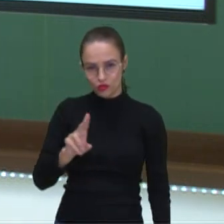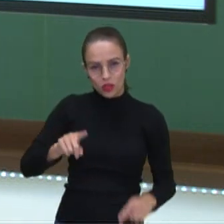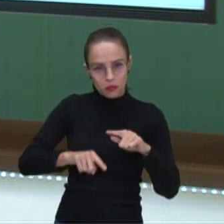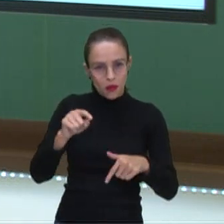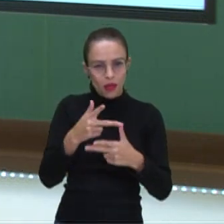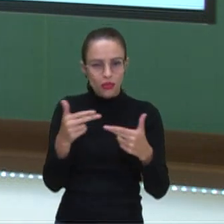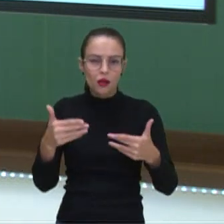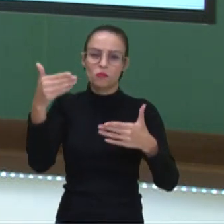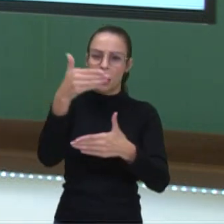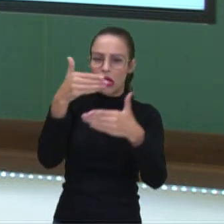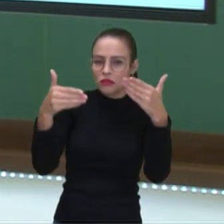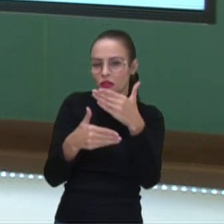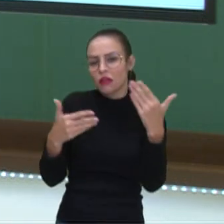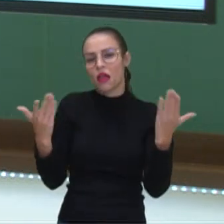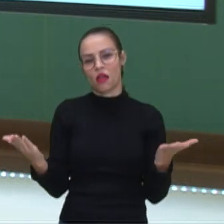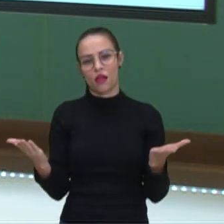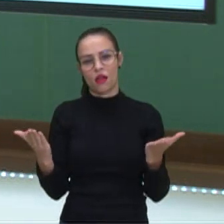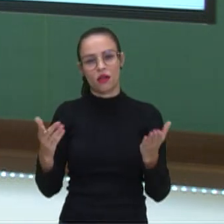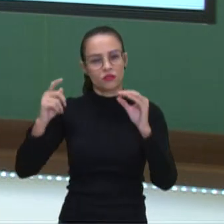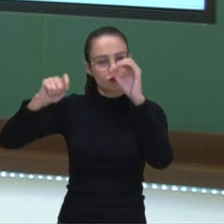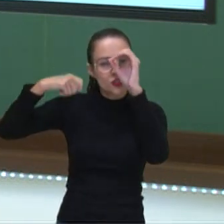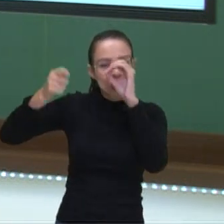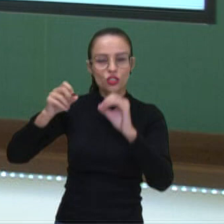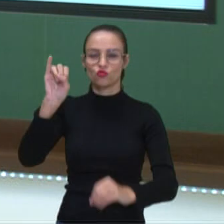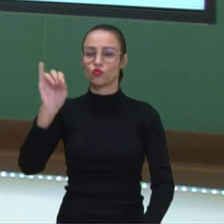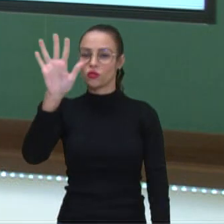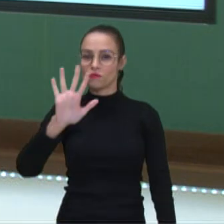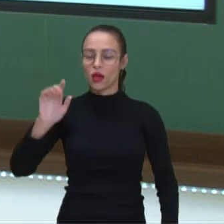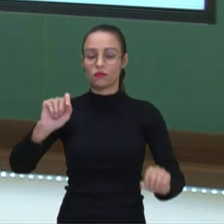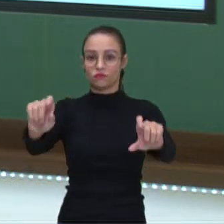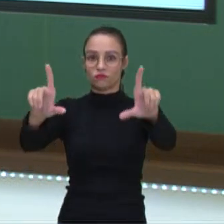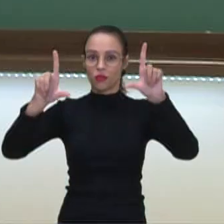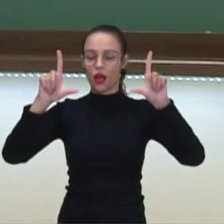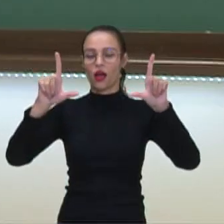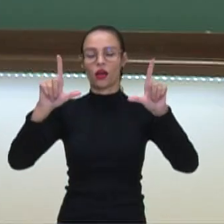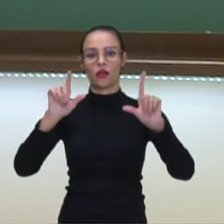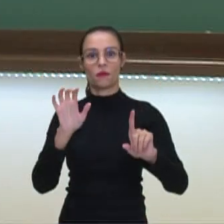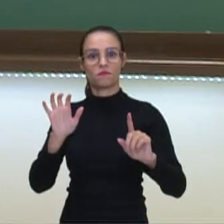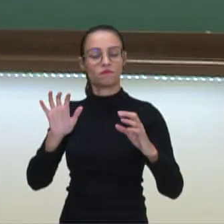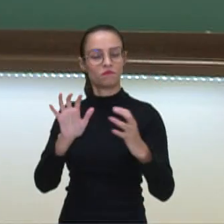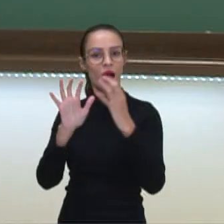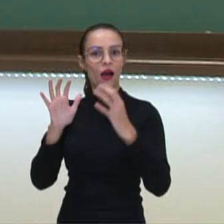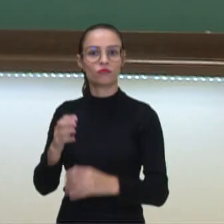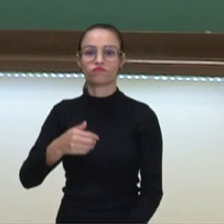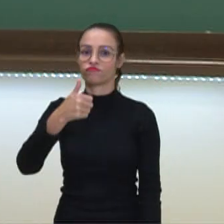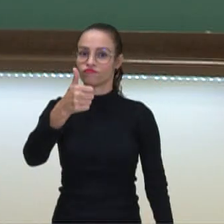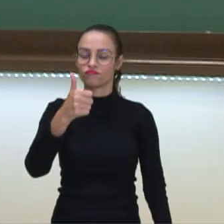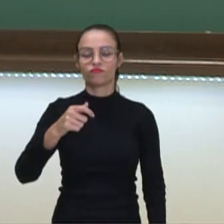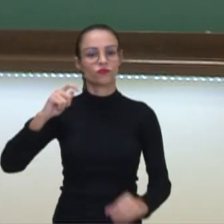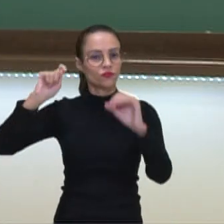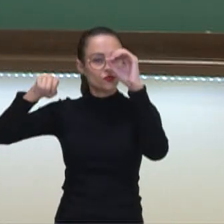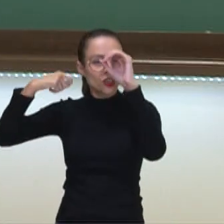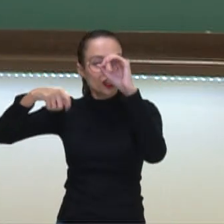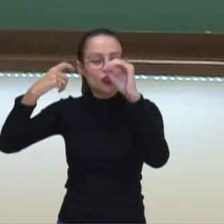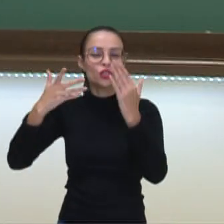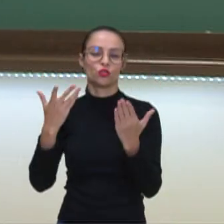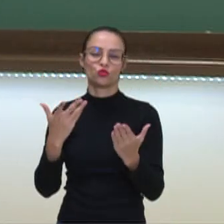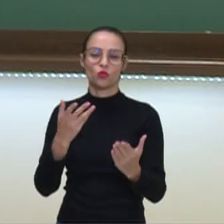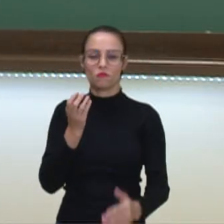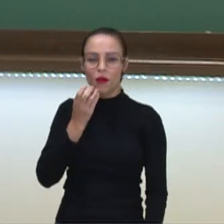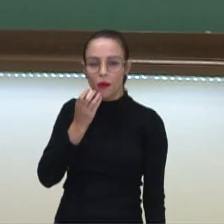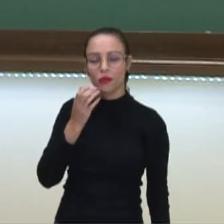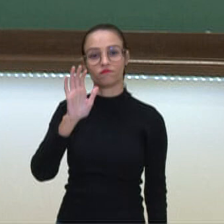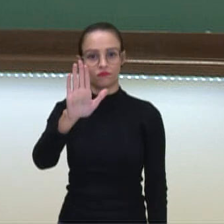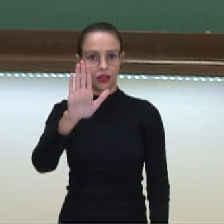né? Com que efeitos? Geralmente aí o uso de imagens causa um impacto positivo, né? De vídeos, de áudio, mas desde